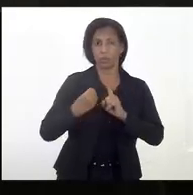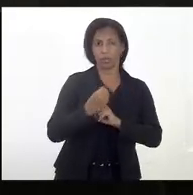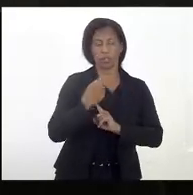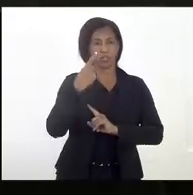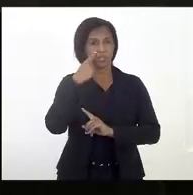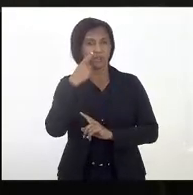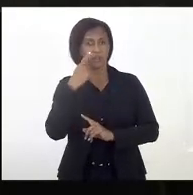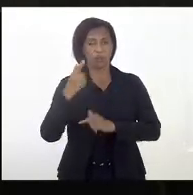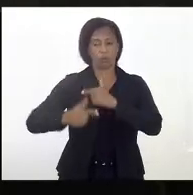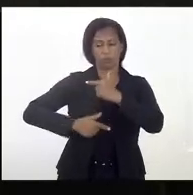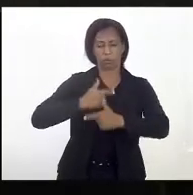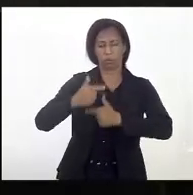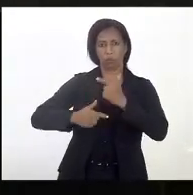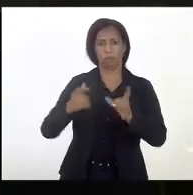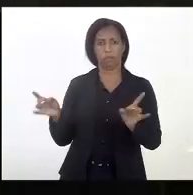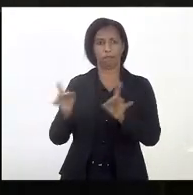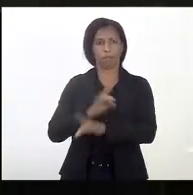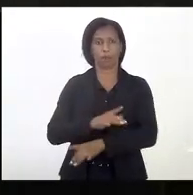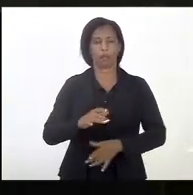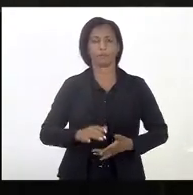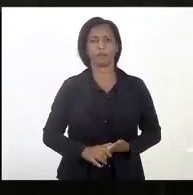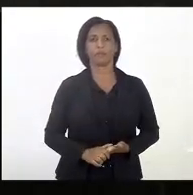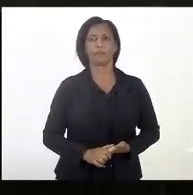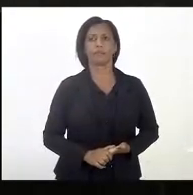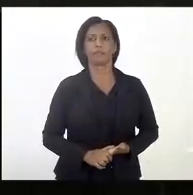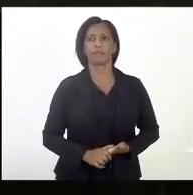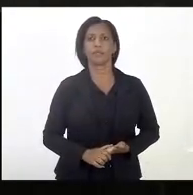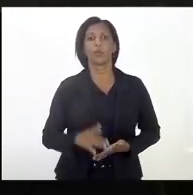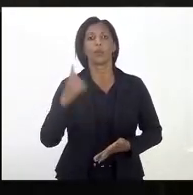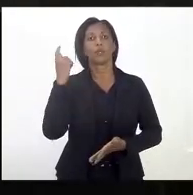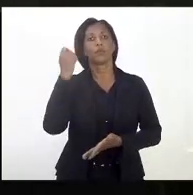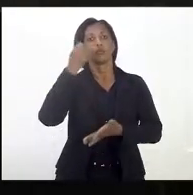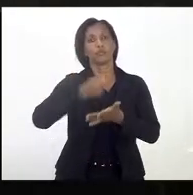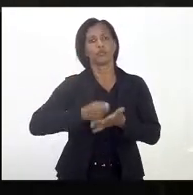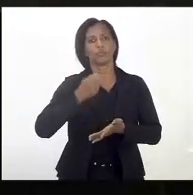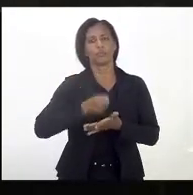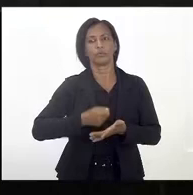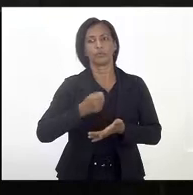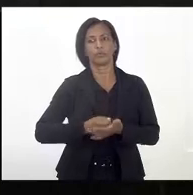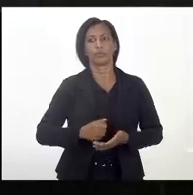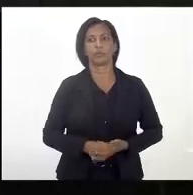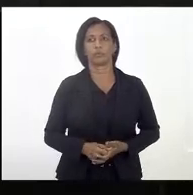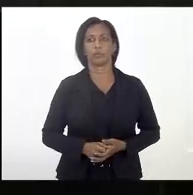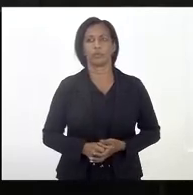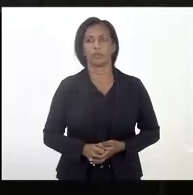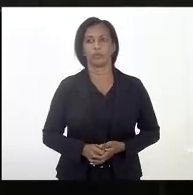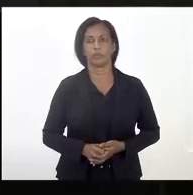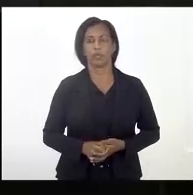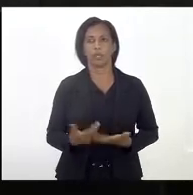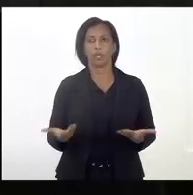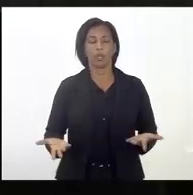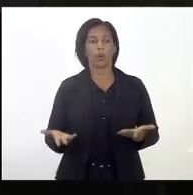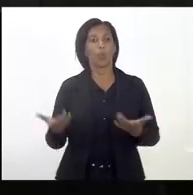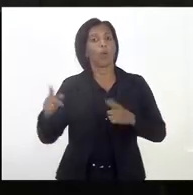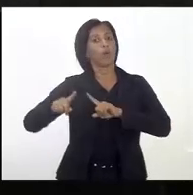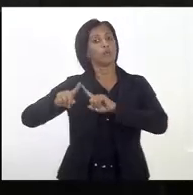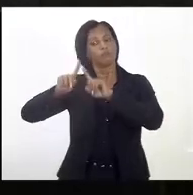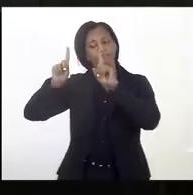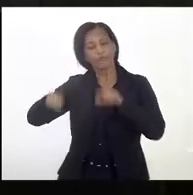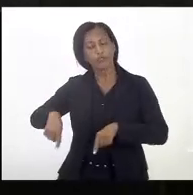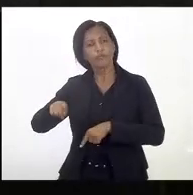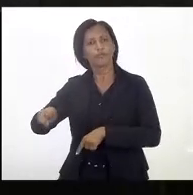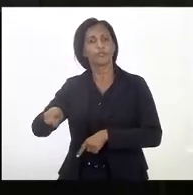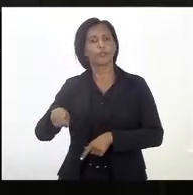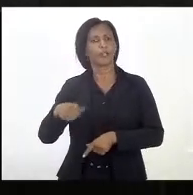com a de serviços são prestados à sociedade que se beneficiam quando esses direitos são garantidos Essa sociedade se beneficie com desse acontecer servidores servidores